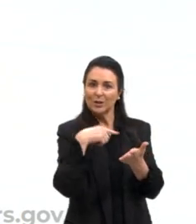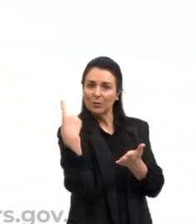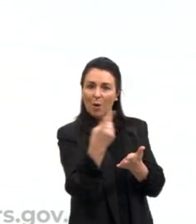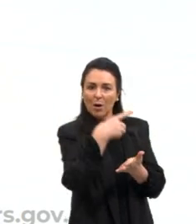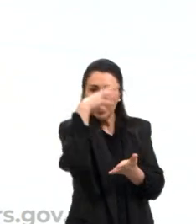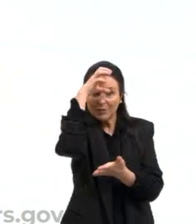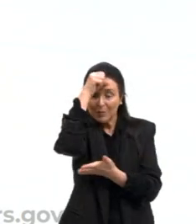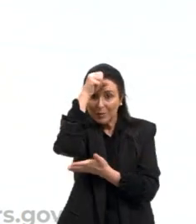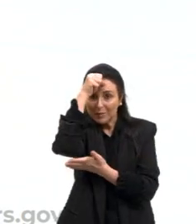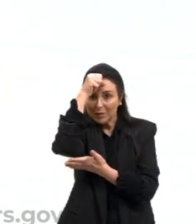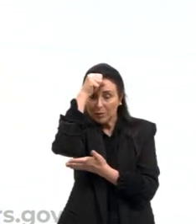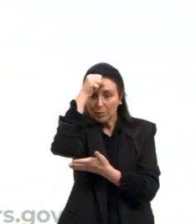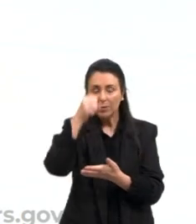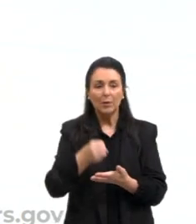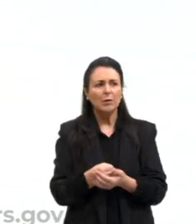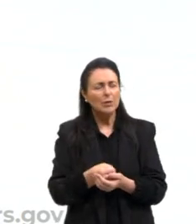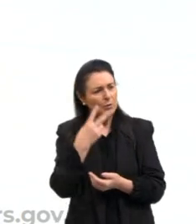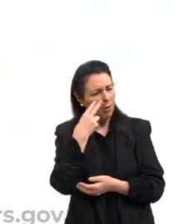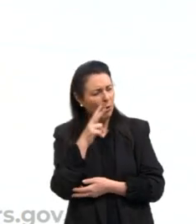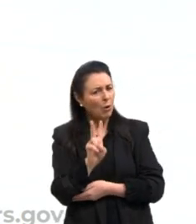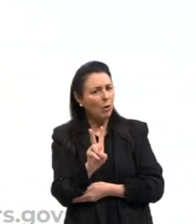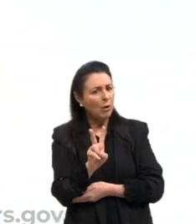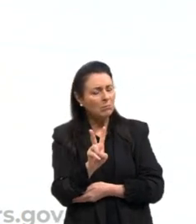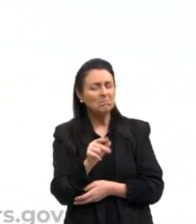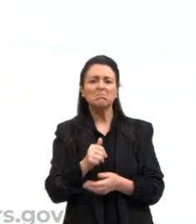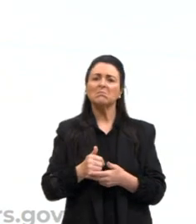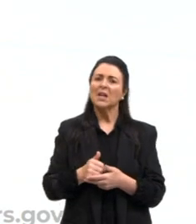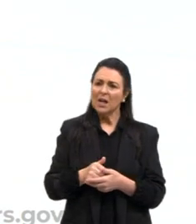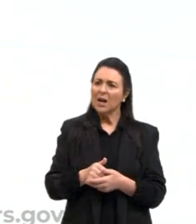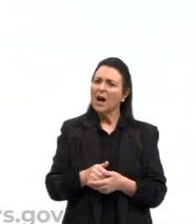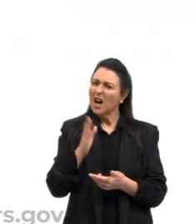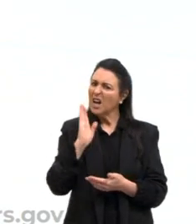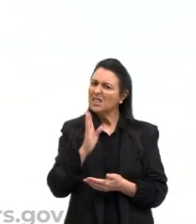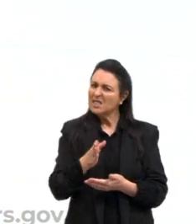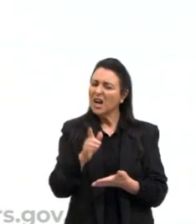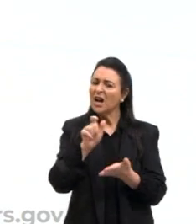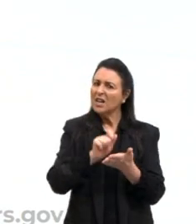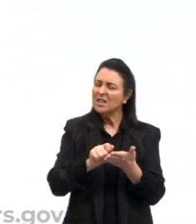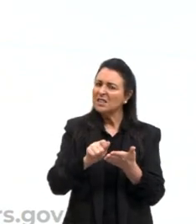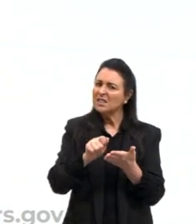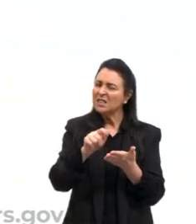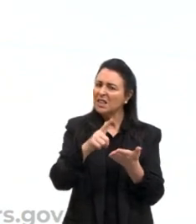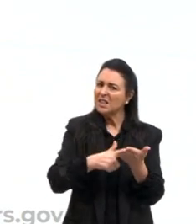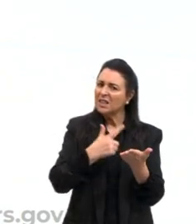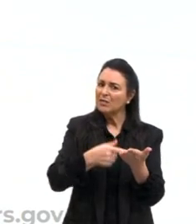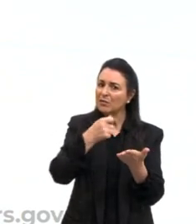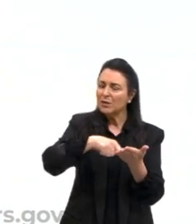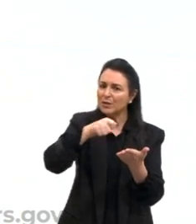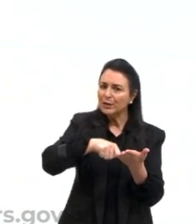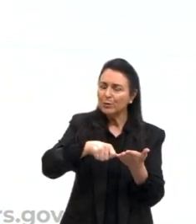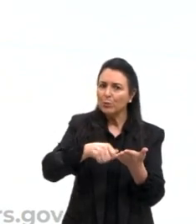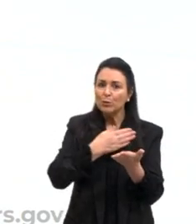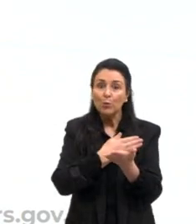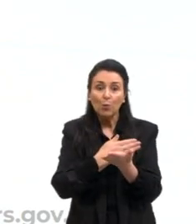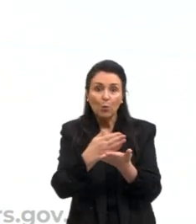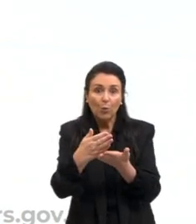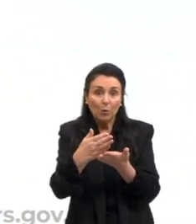que quando a gente vê olho tava passando acho que assim esse livro O Espírito lá durante a Proclamação da República